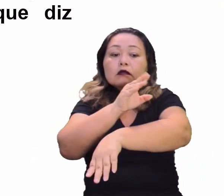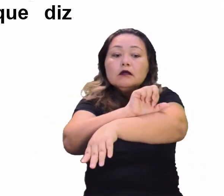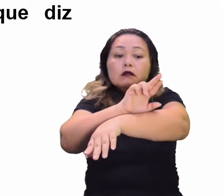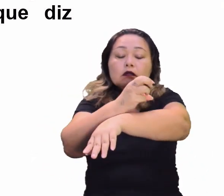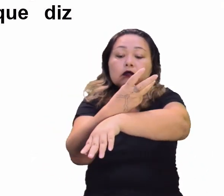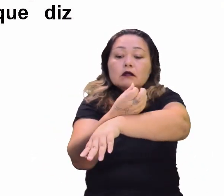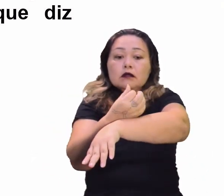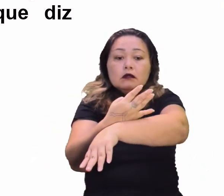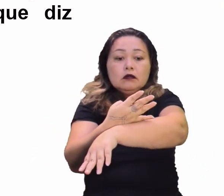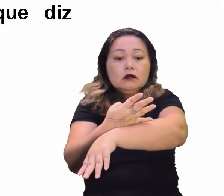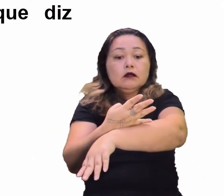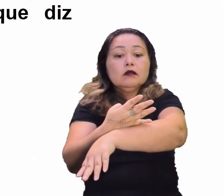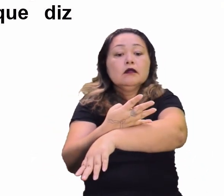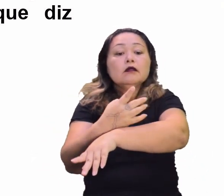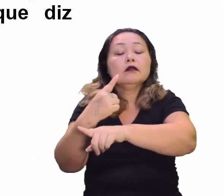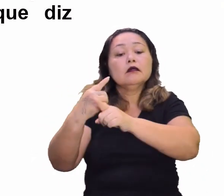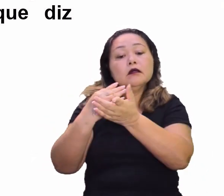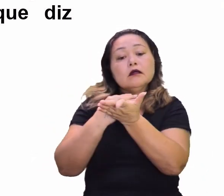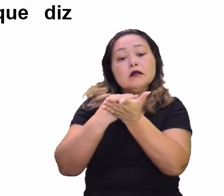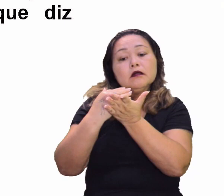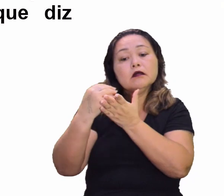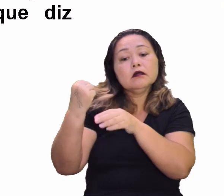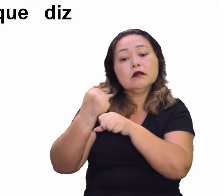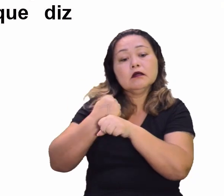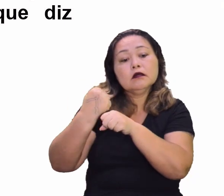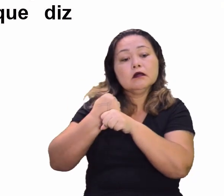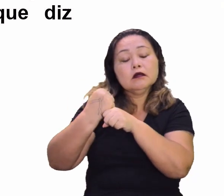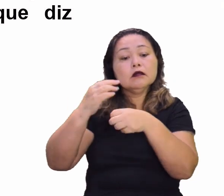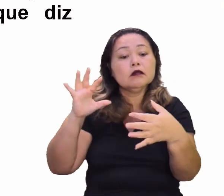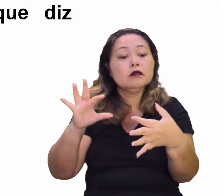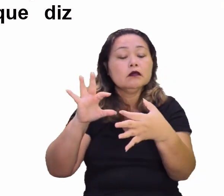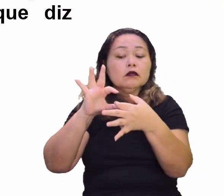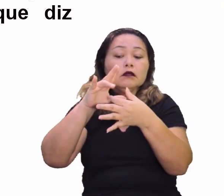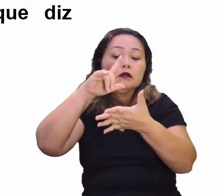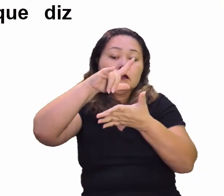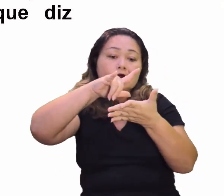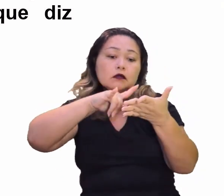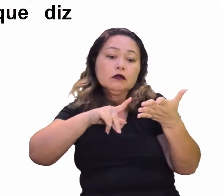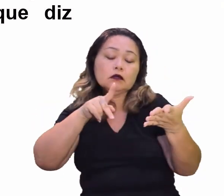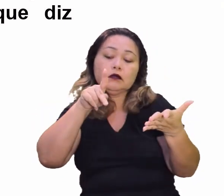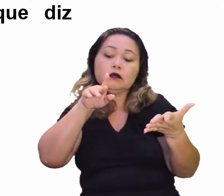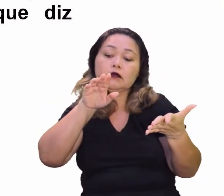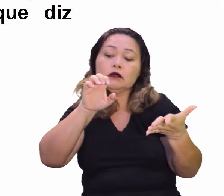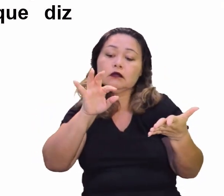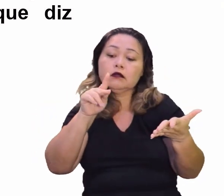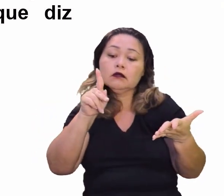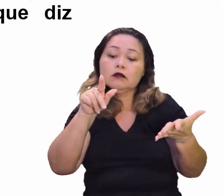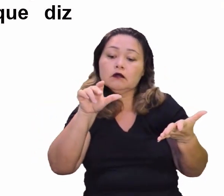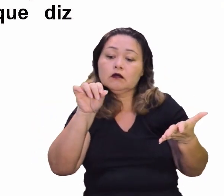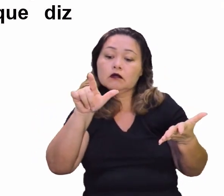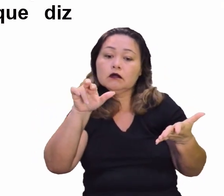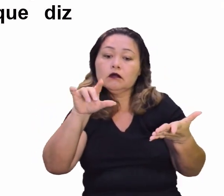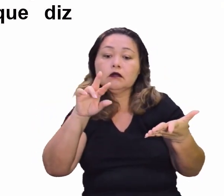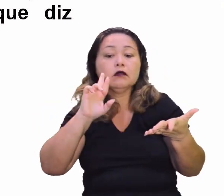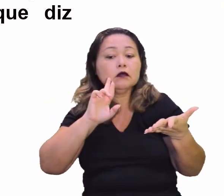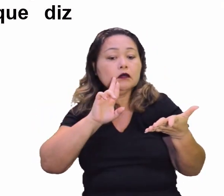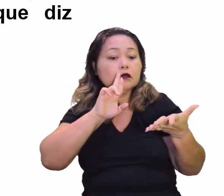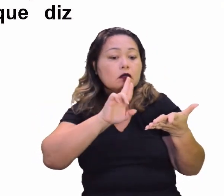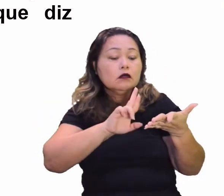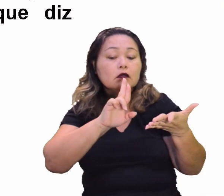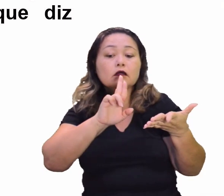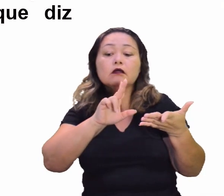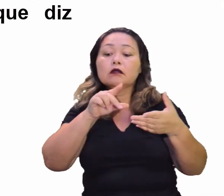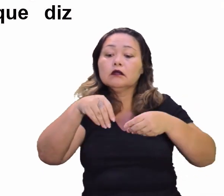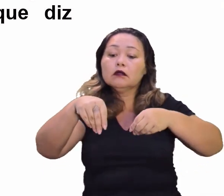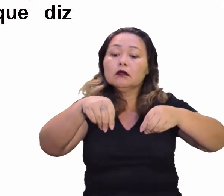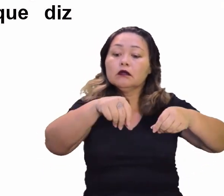rodovia BR-364. O início da sua construção está vinculado ao Tratado de Petrópolis, que resolveu